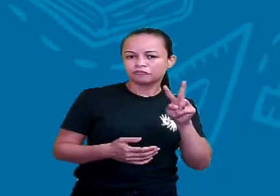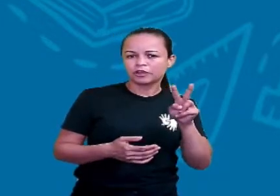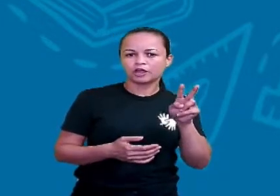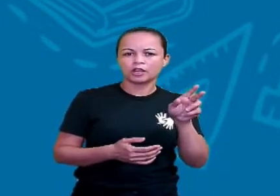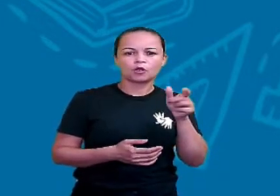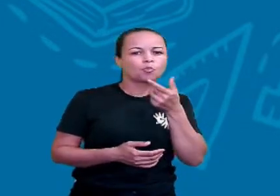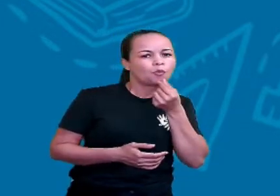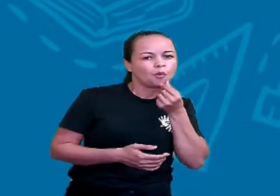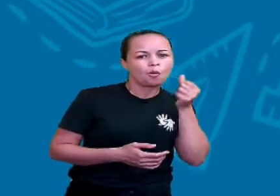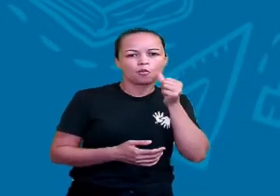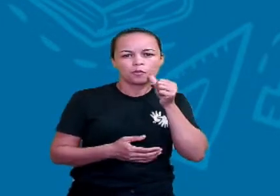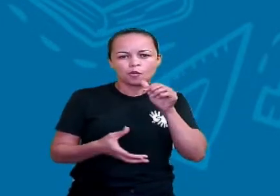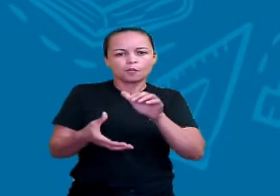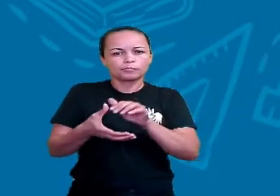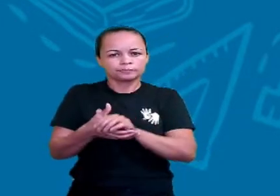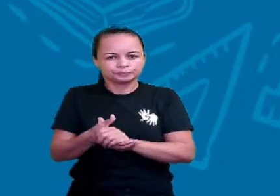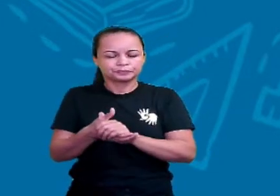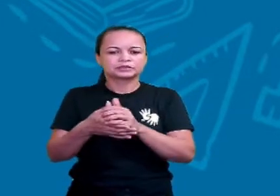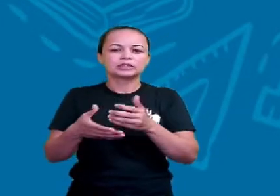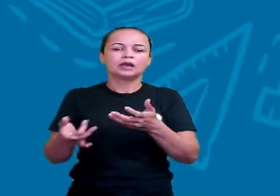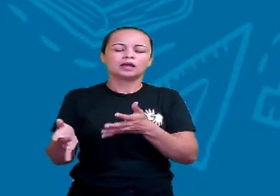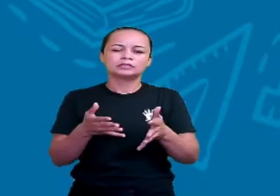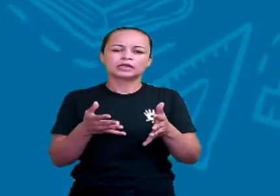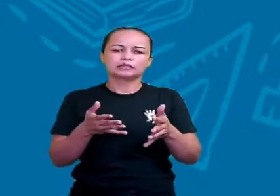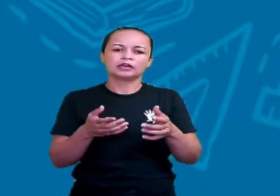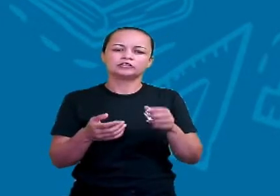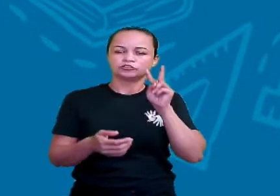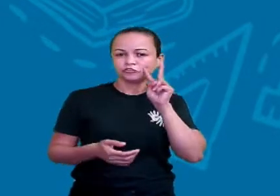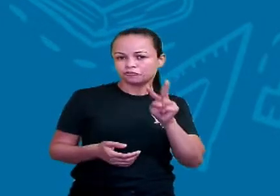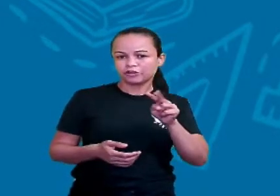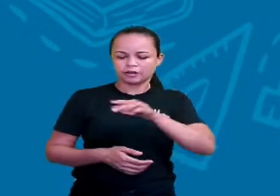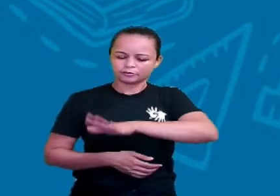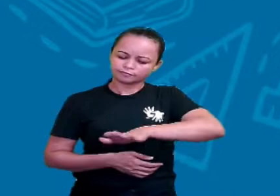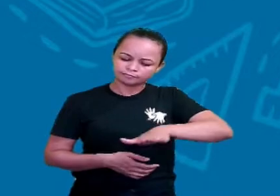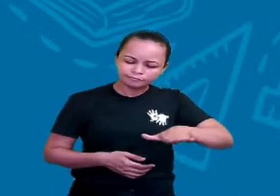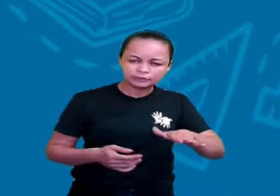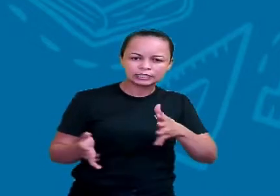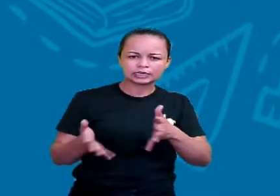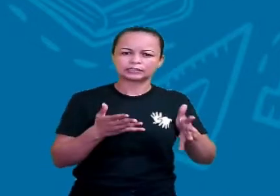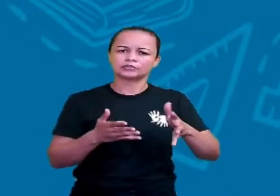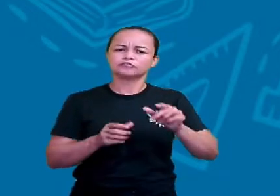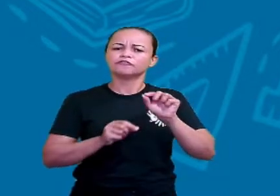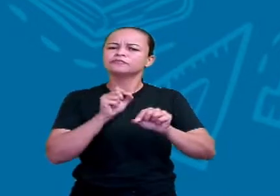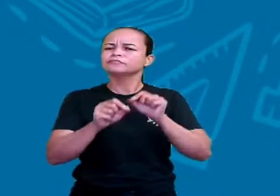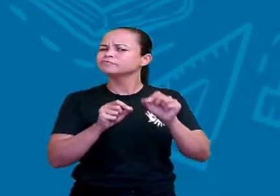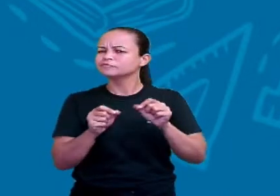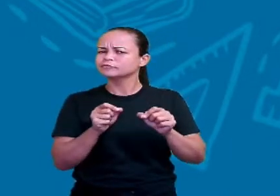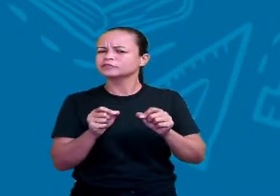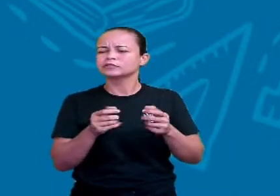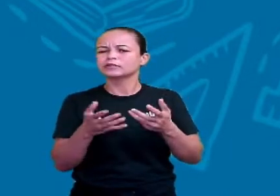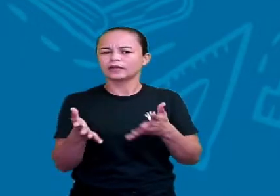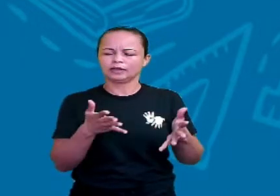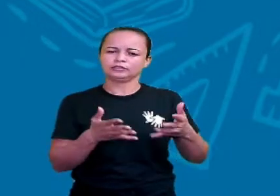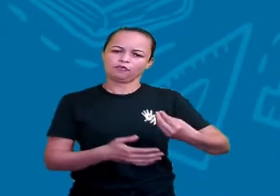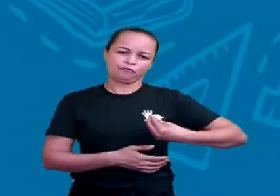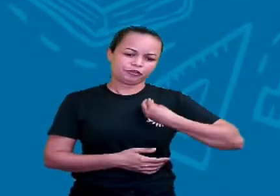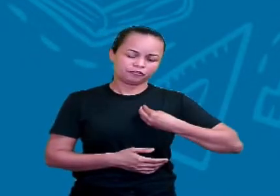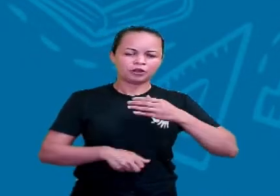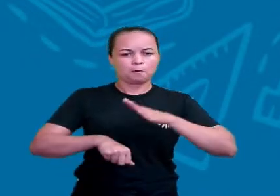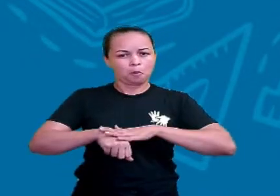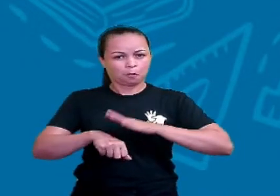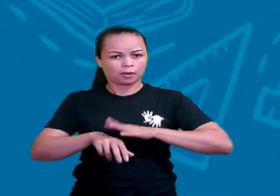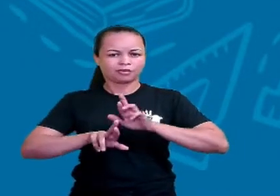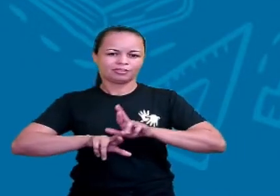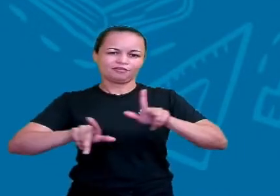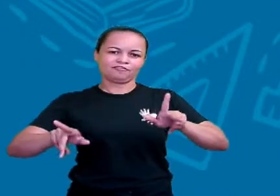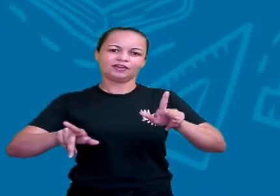com travesseiros. Então, essas pessoas estão fazendo o quê, professora? Elas estão vivendo, gente, momentos diferentes, certo? Elas estão